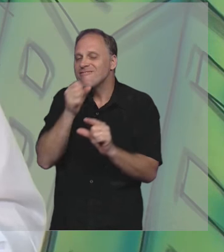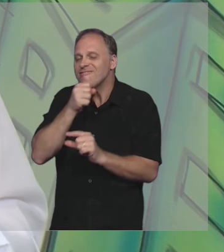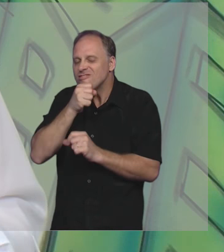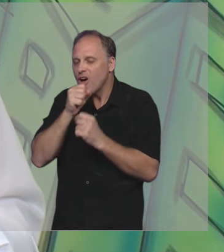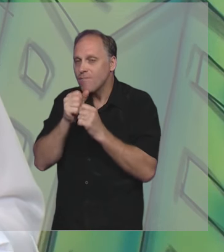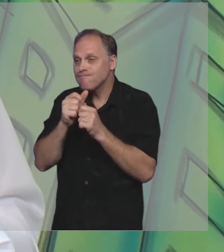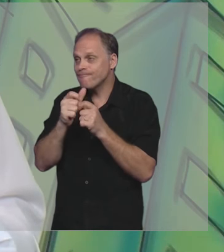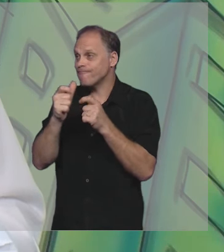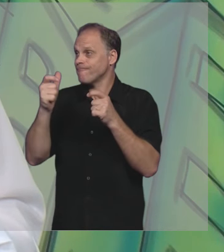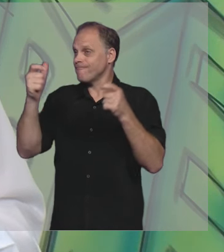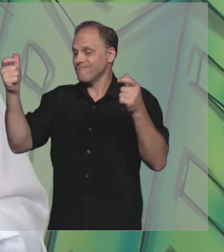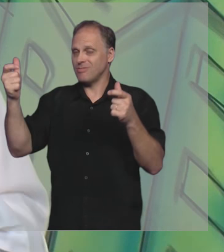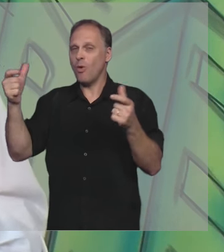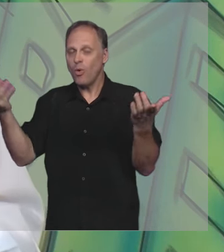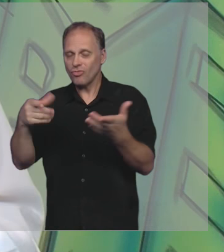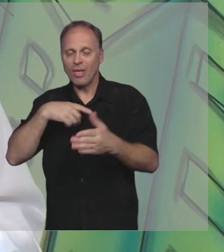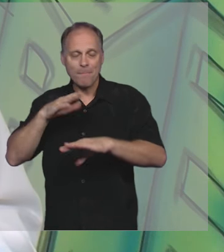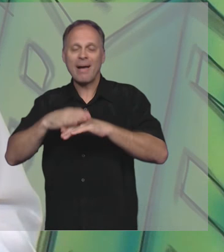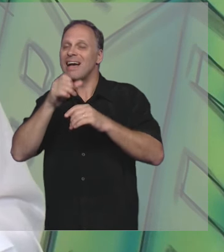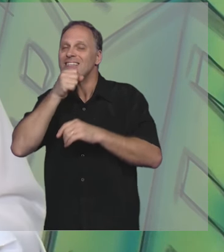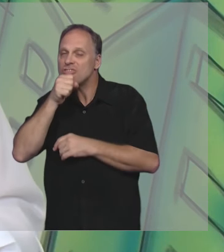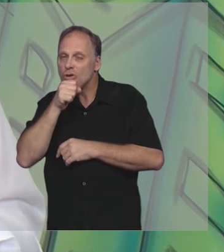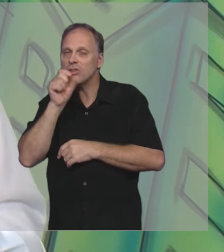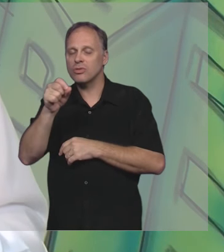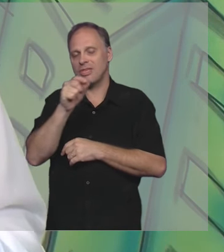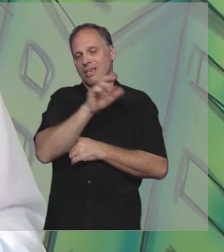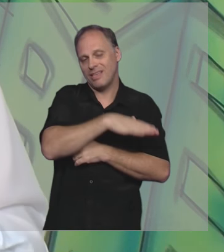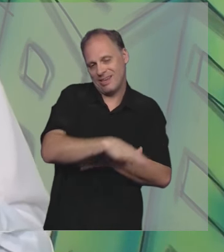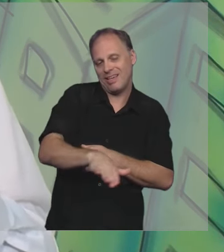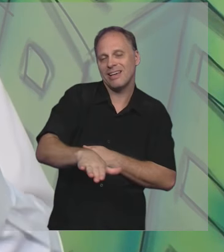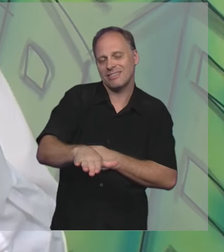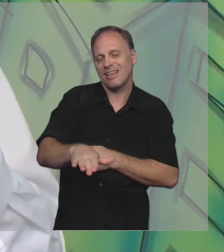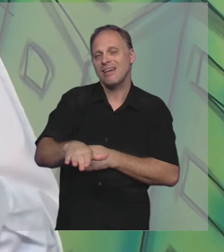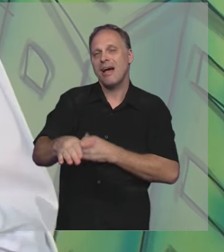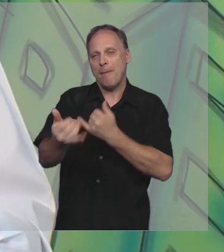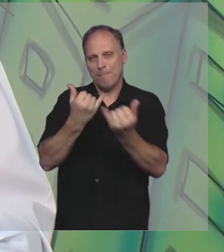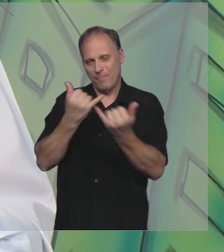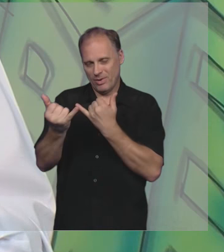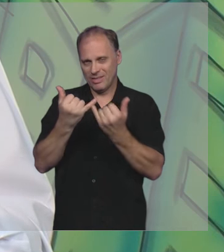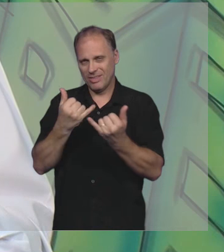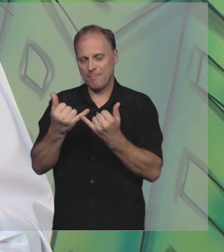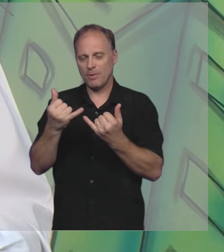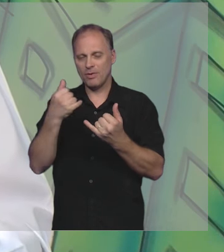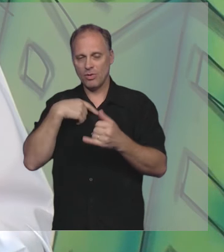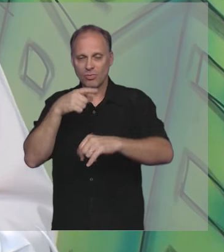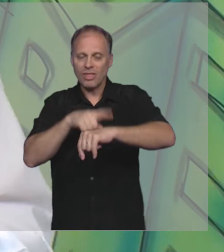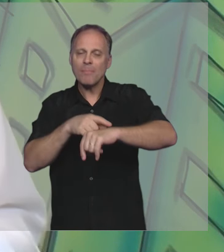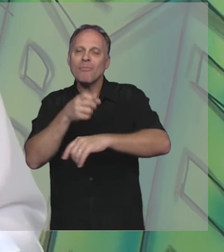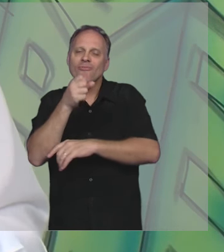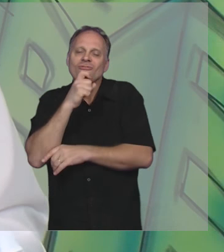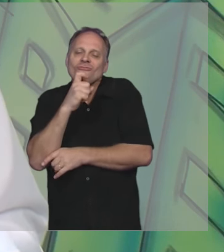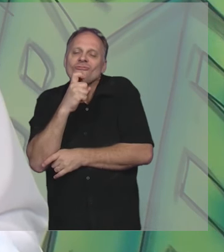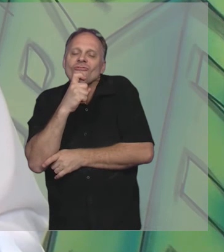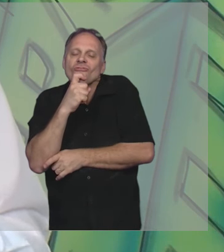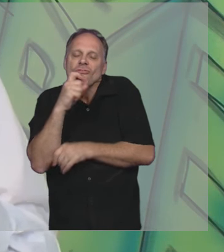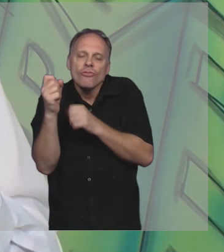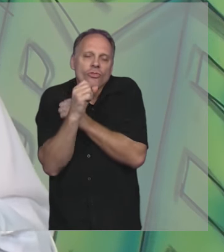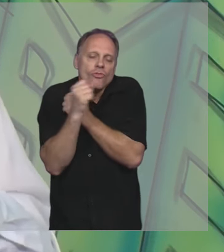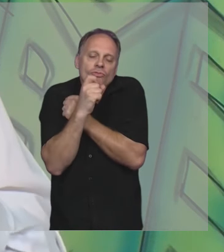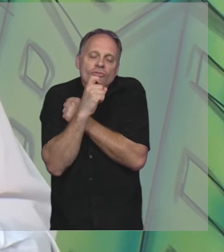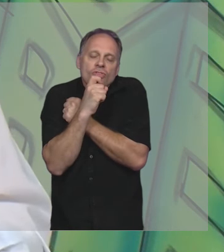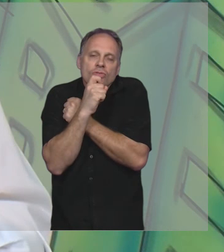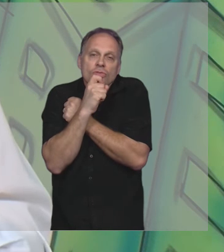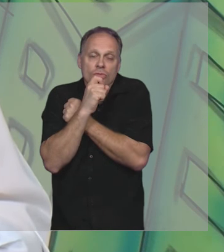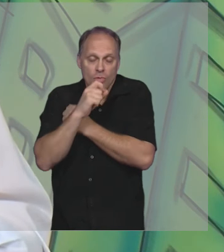idosos. Então hoje nós estamos com mais idosos. Tanto é que muitas vezes numa época de inverno tu tem uma